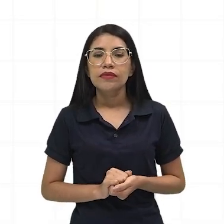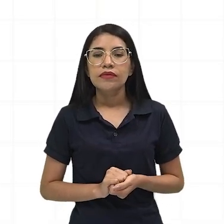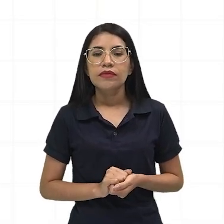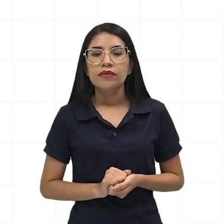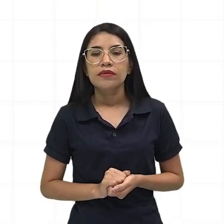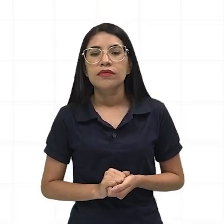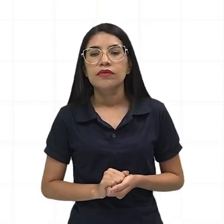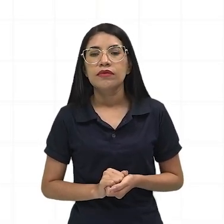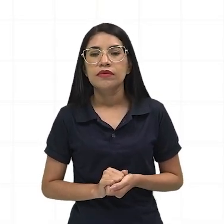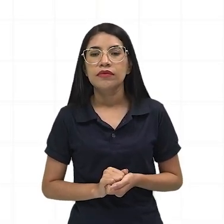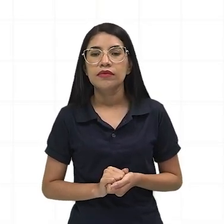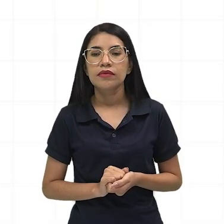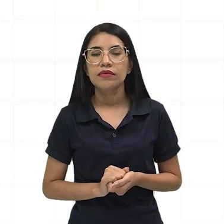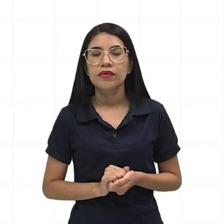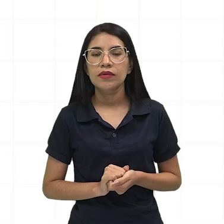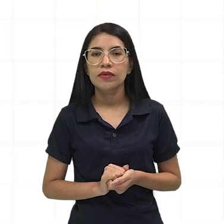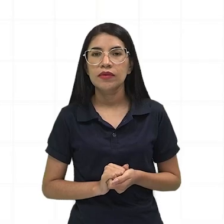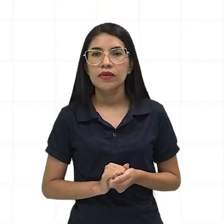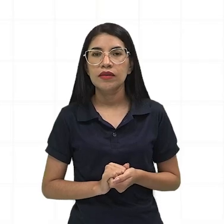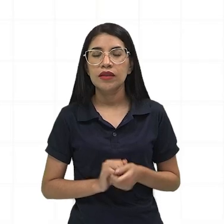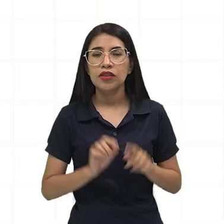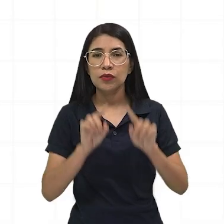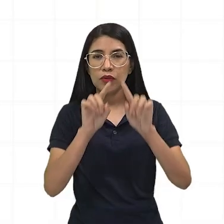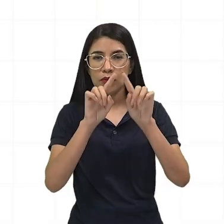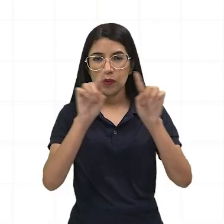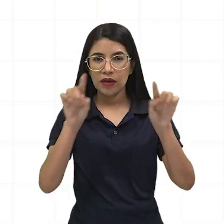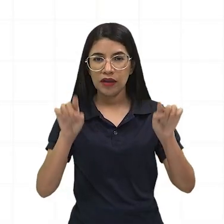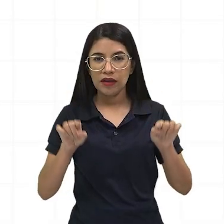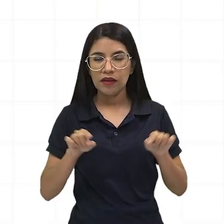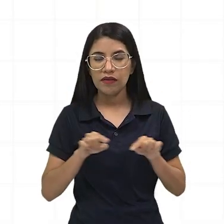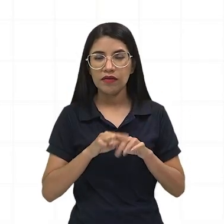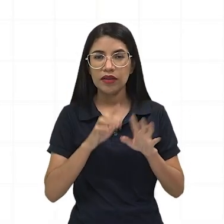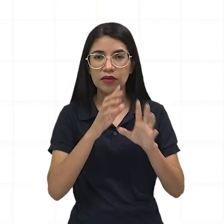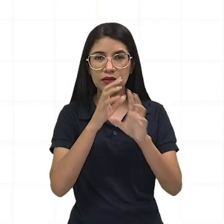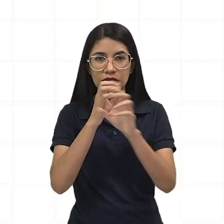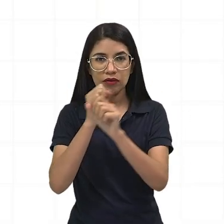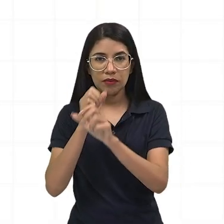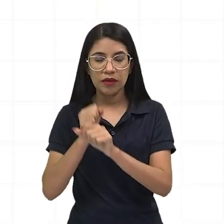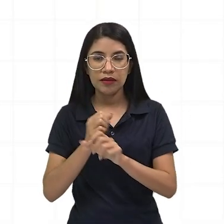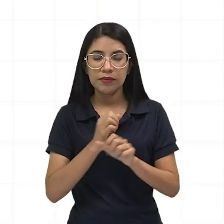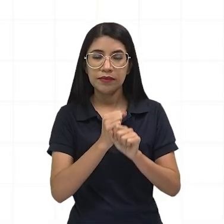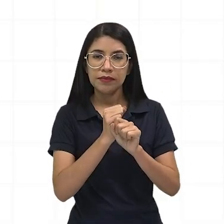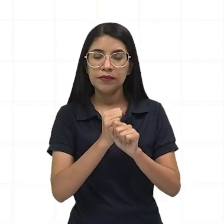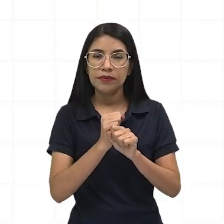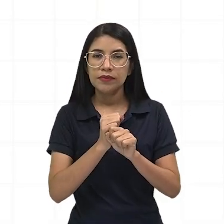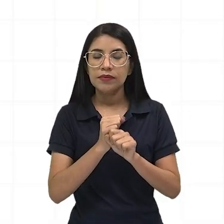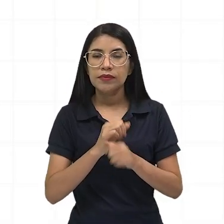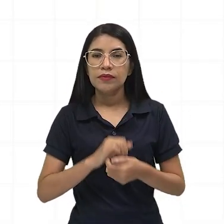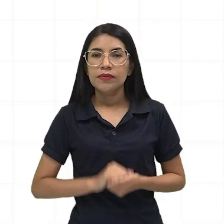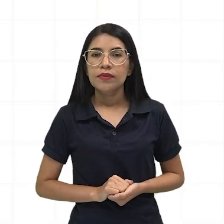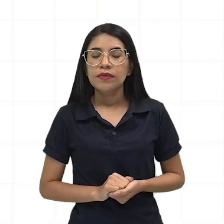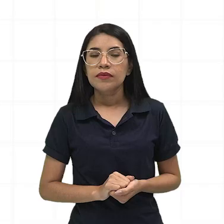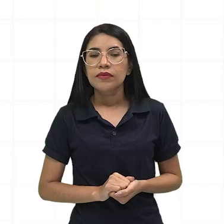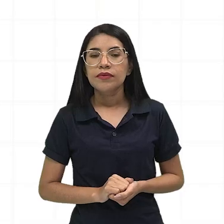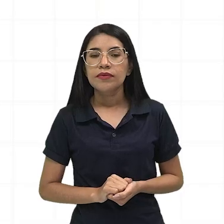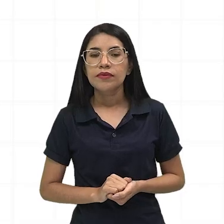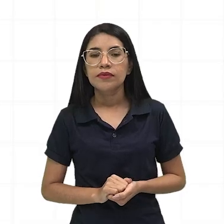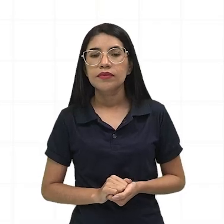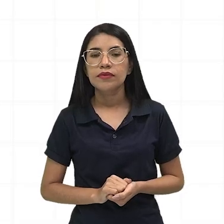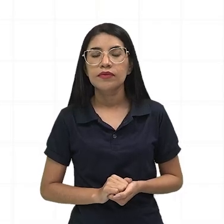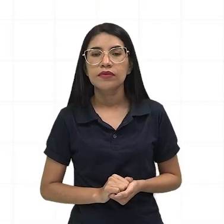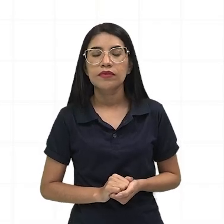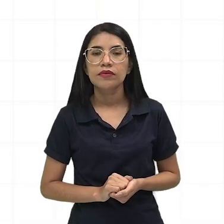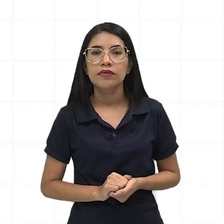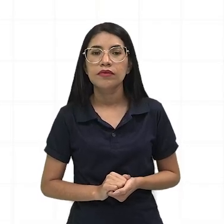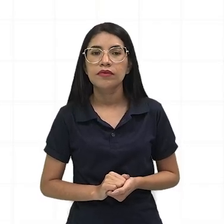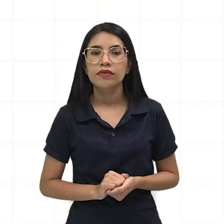o perímetro é a soma de todos os lados de uma figura geométrica. Então, vamos ver aqui duas coisas.